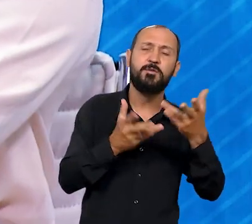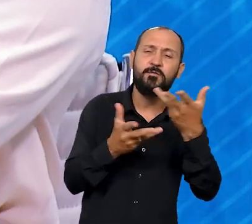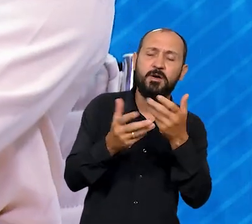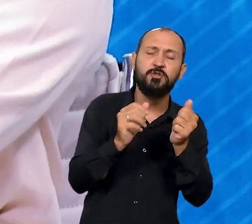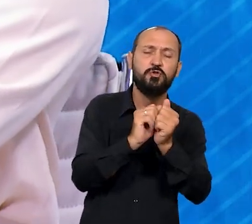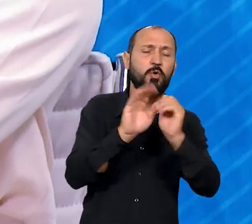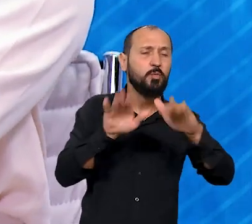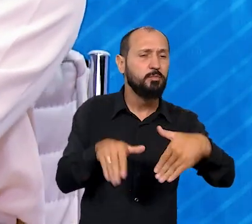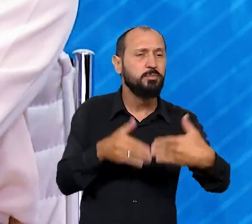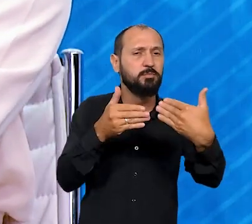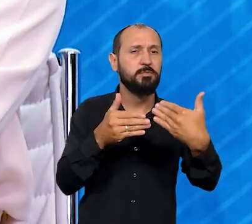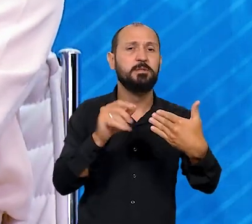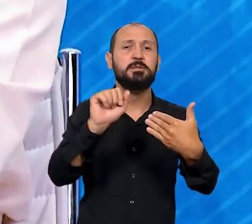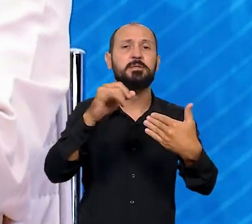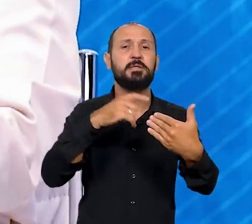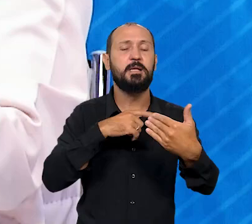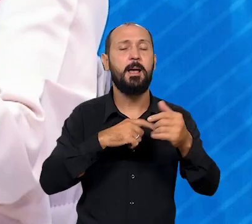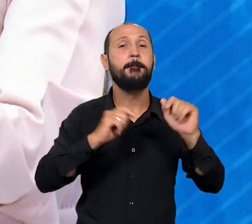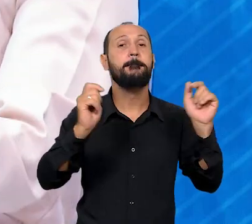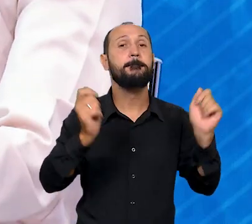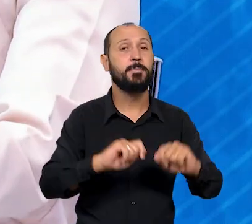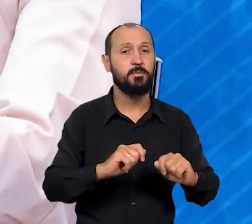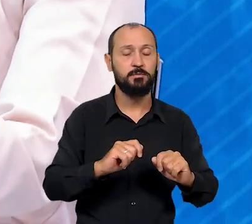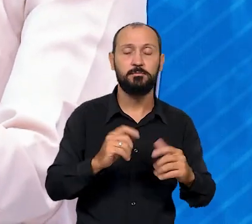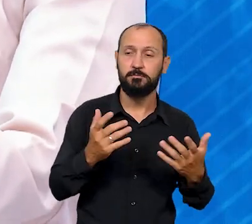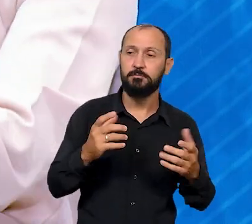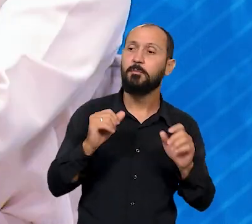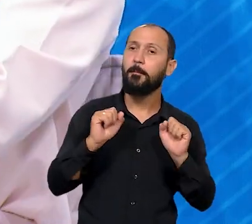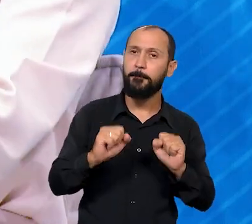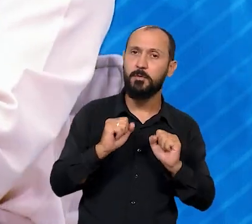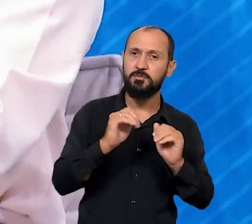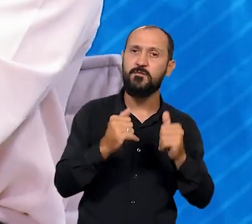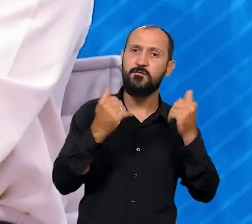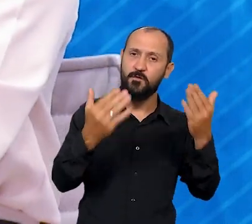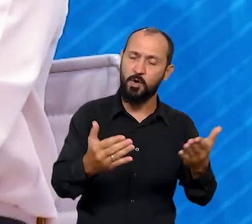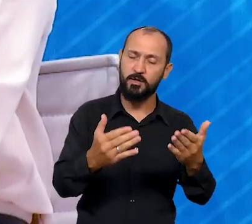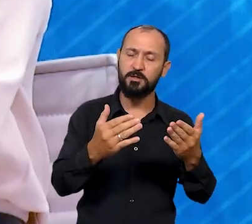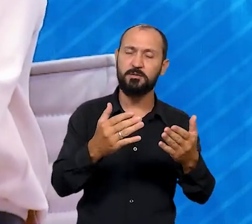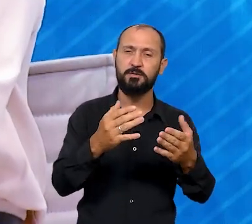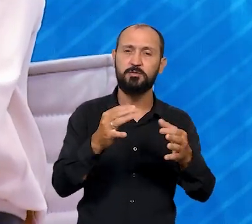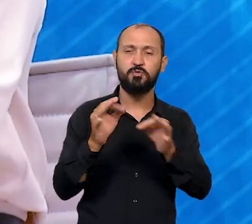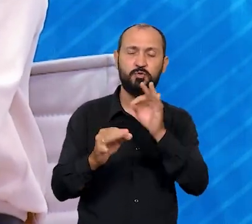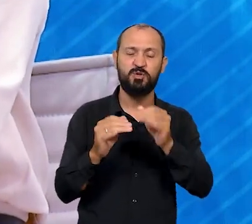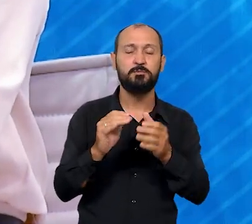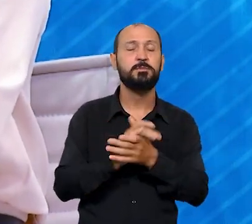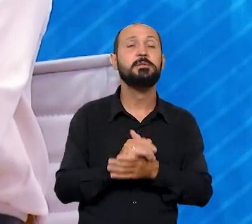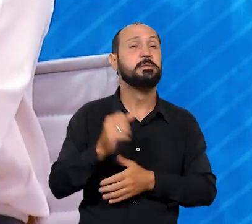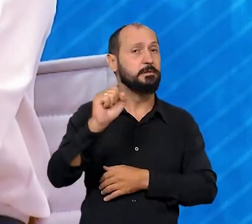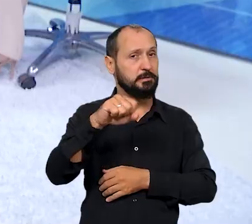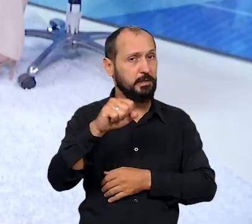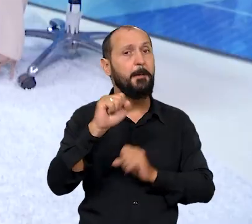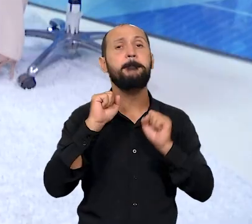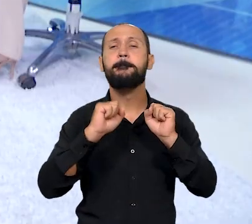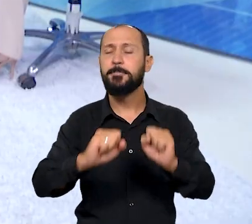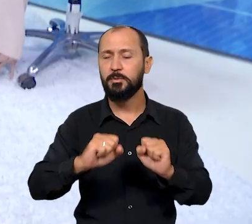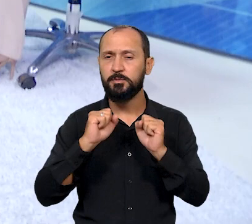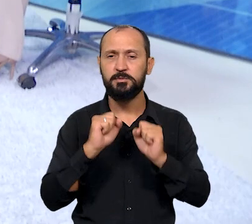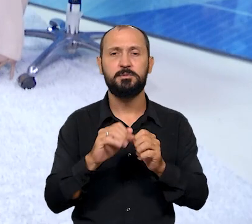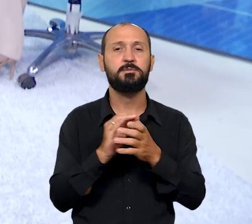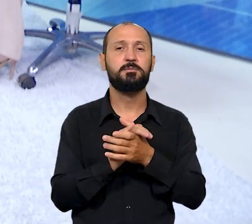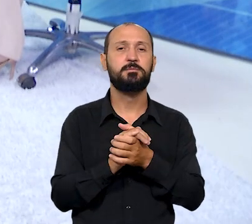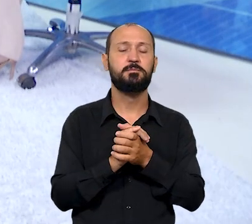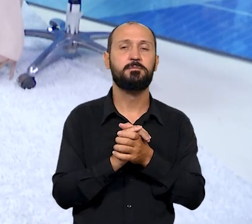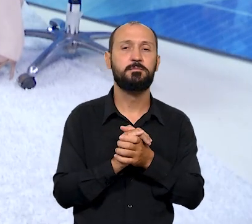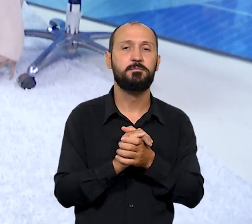feito mediação, conciliação. Se tem essa possibilidade, significa que pode ser extrajudicial também essa negociação? Sim, pode